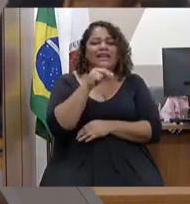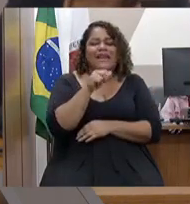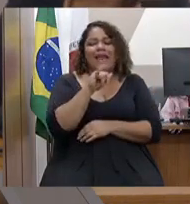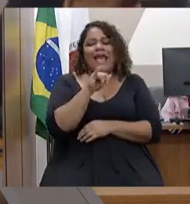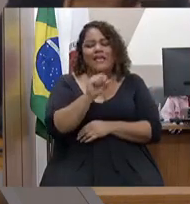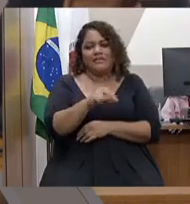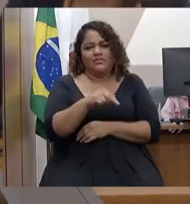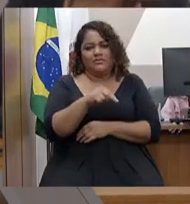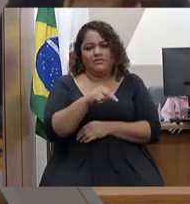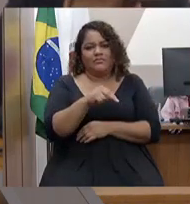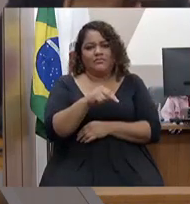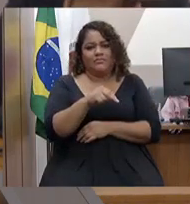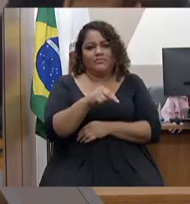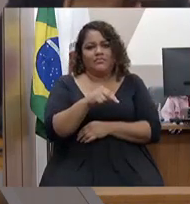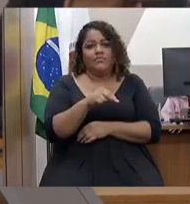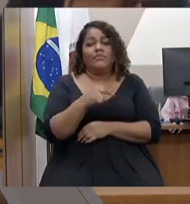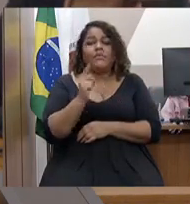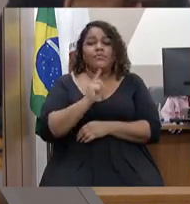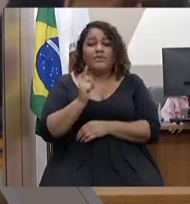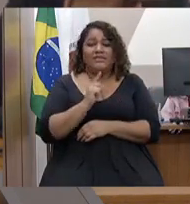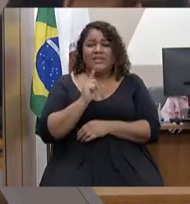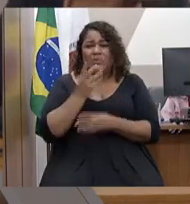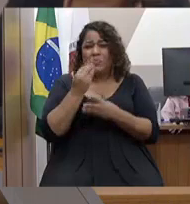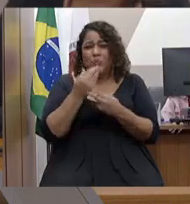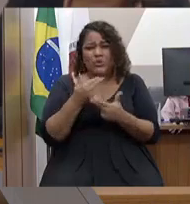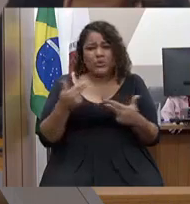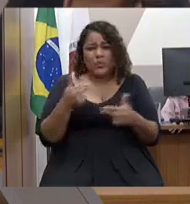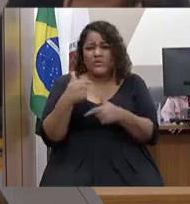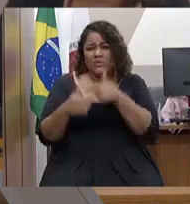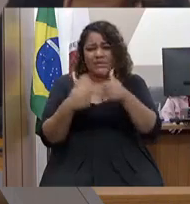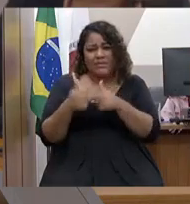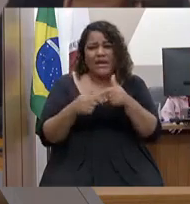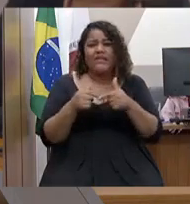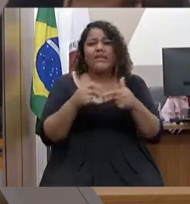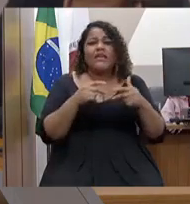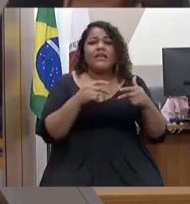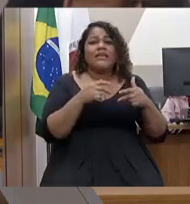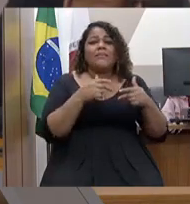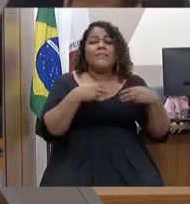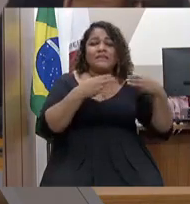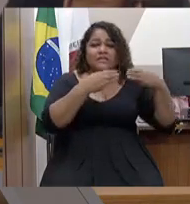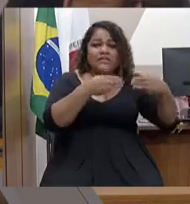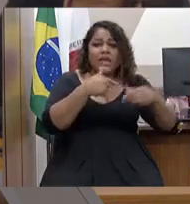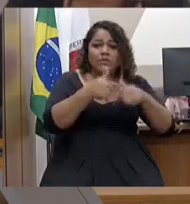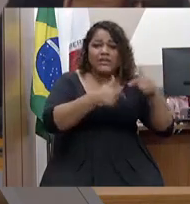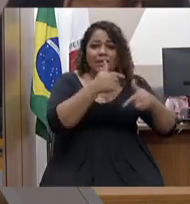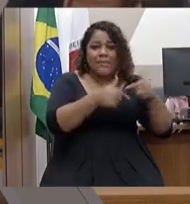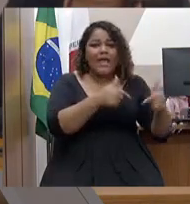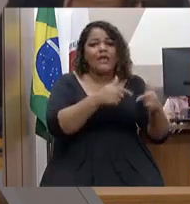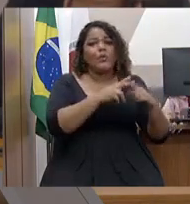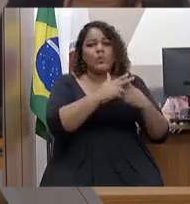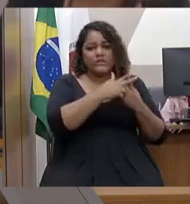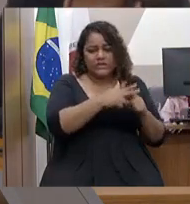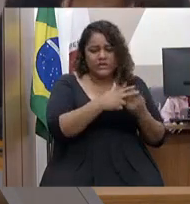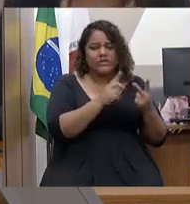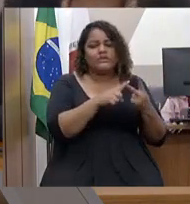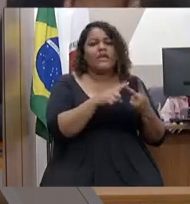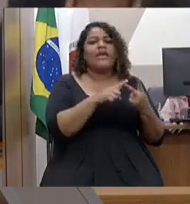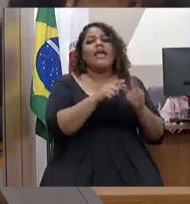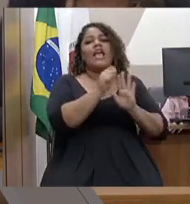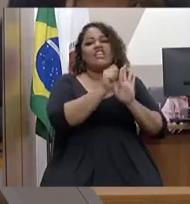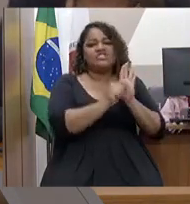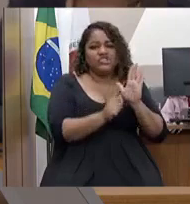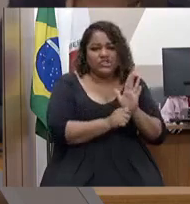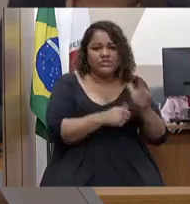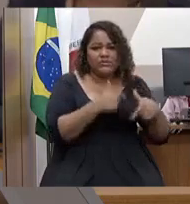com tanta coisa que tem que fazer e recuperar o Ministério do Trabalho recuperar a agenda do trabalho e eu ficar falando só de Unaí De